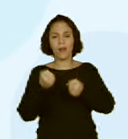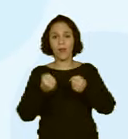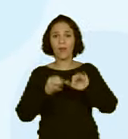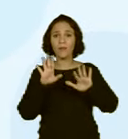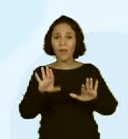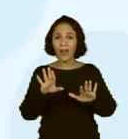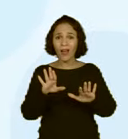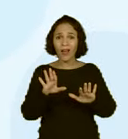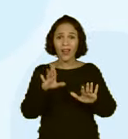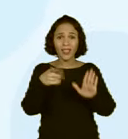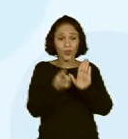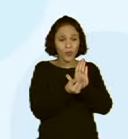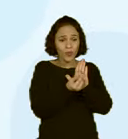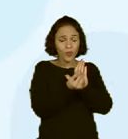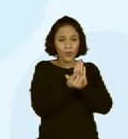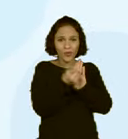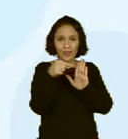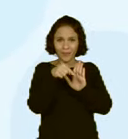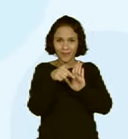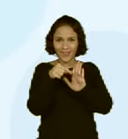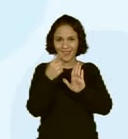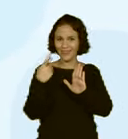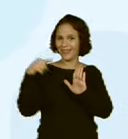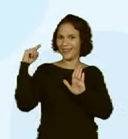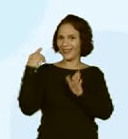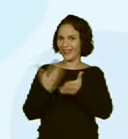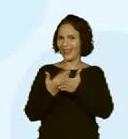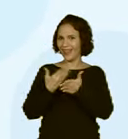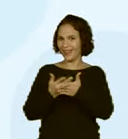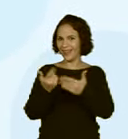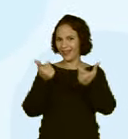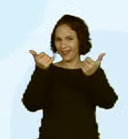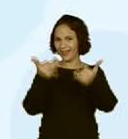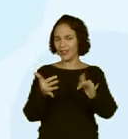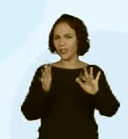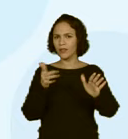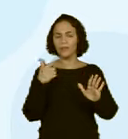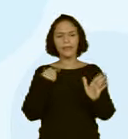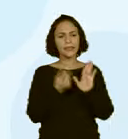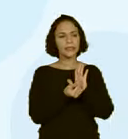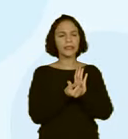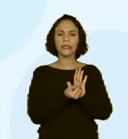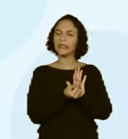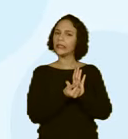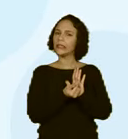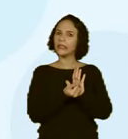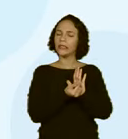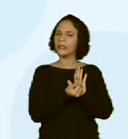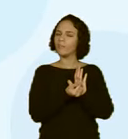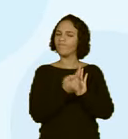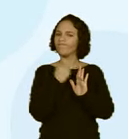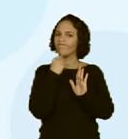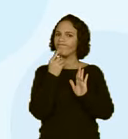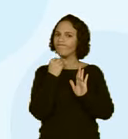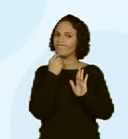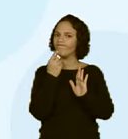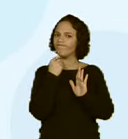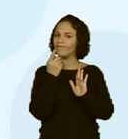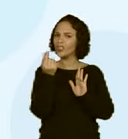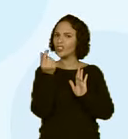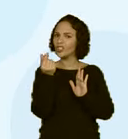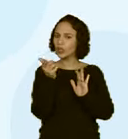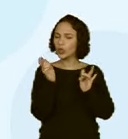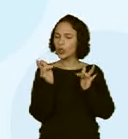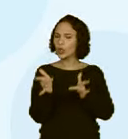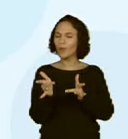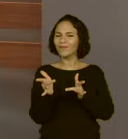olhar o orçamento da família, que foi o tema da nossa aula anterior, e vai perceber que, na verdade, o dinheiro que a família tem